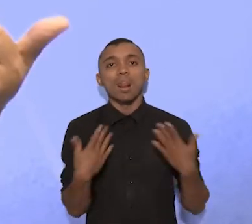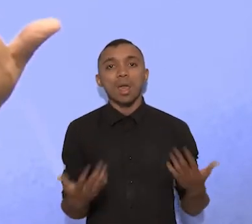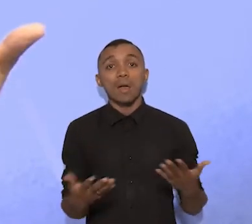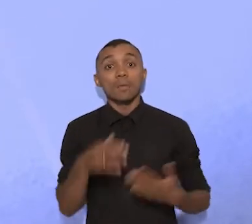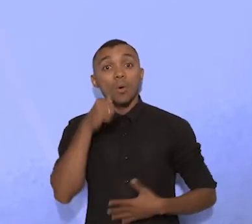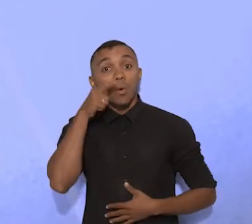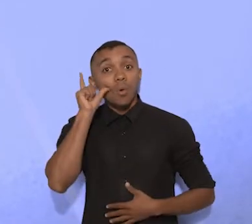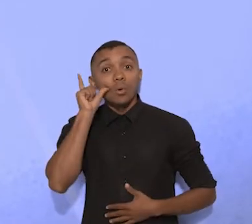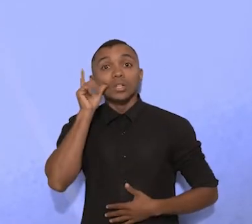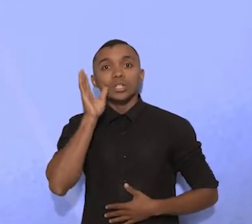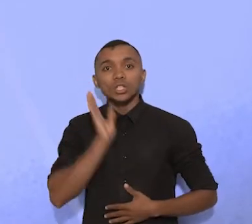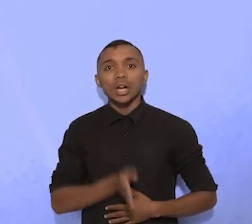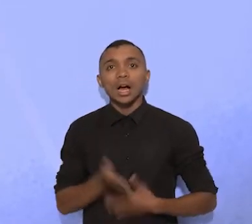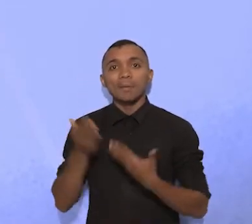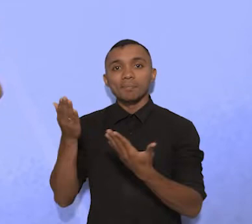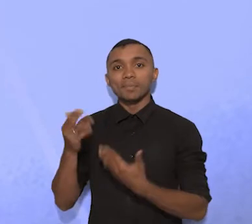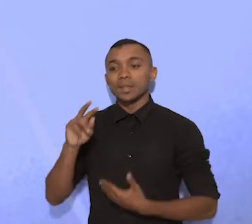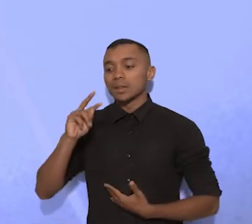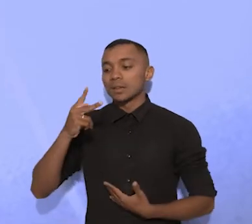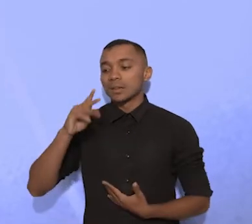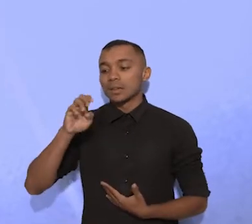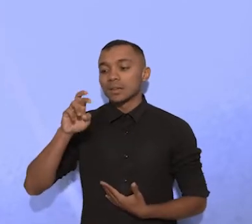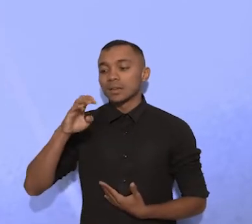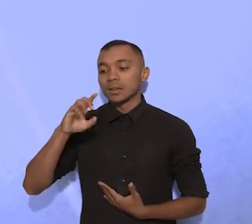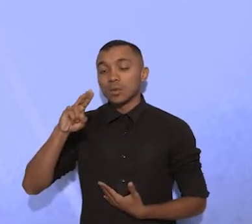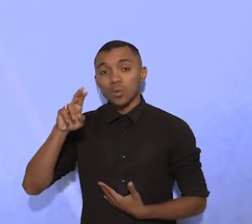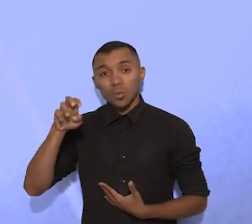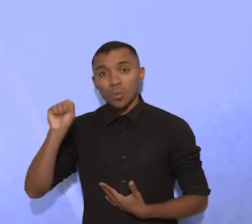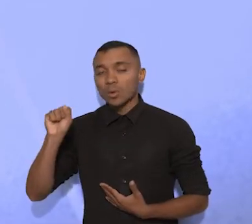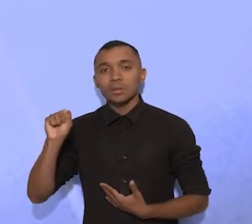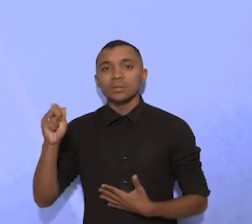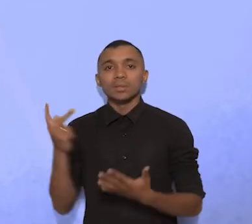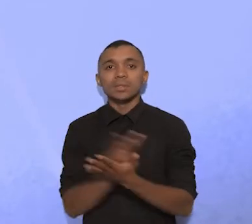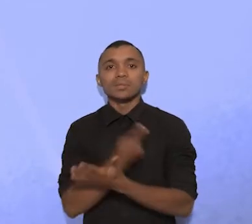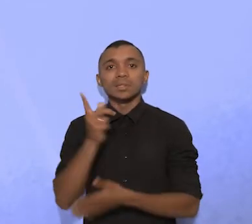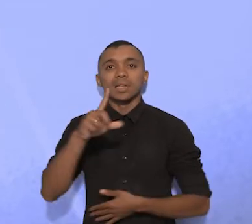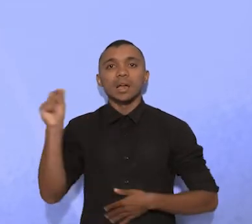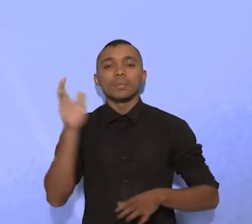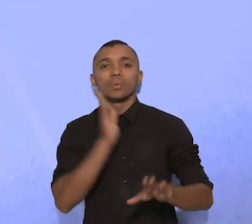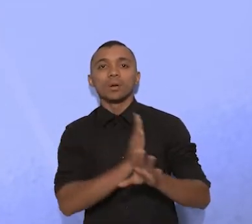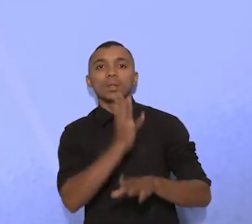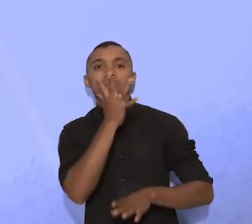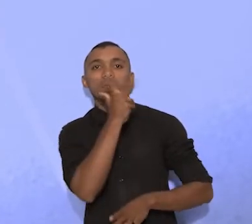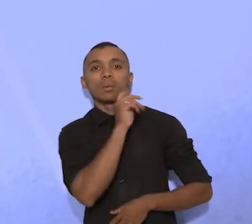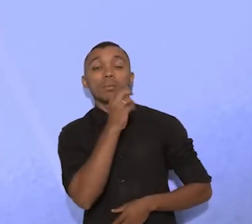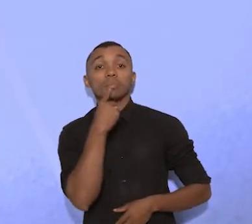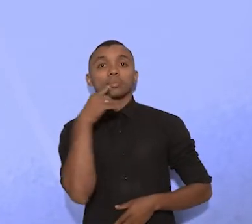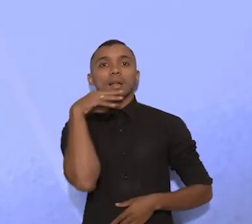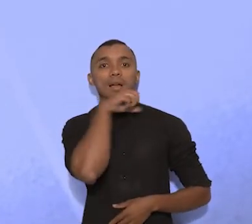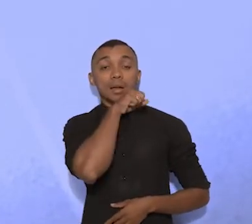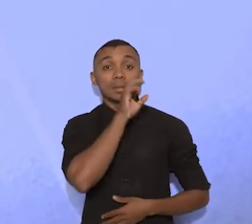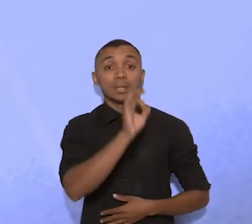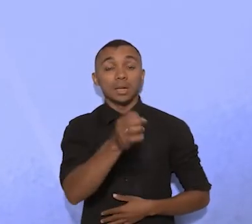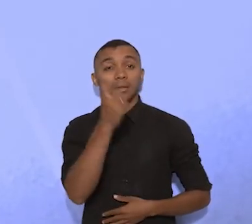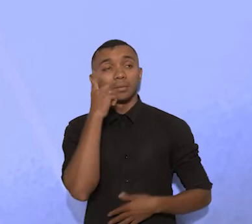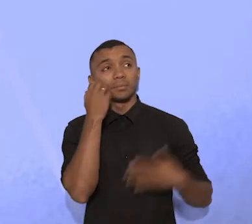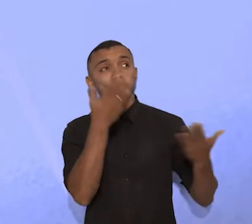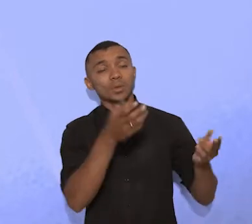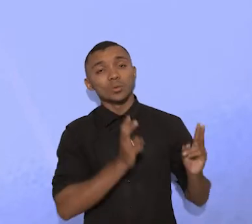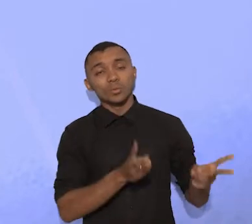Ontem perdeu o Hércules. Ninguém sabe se é uma perda para mais tempo. O Tinga continua lá.